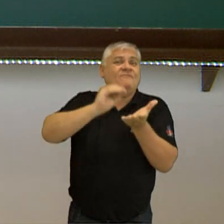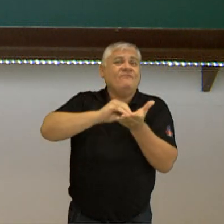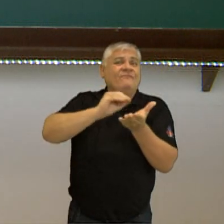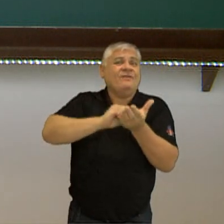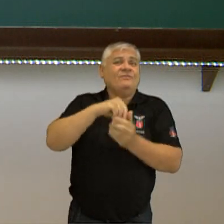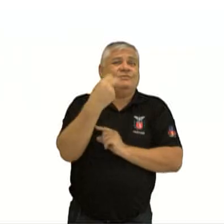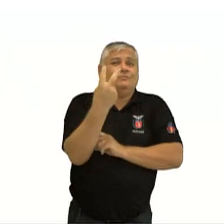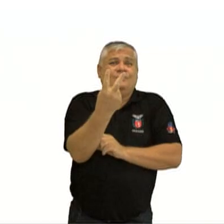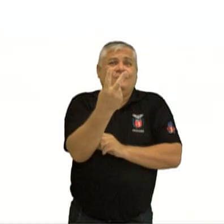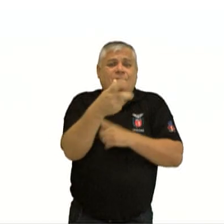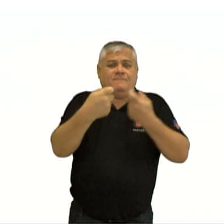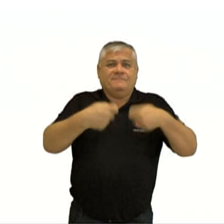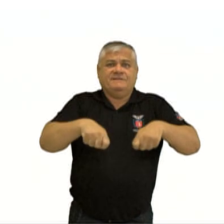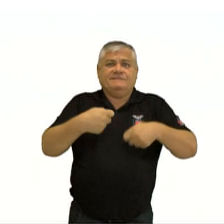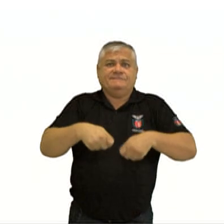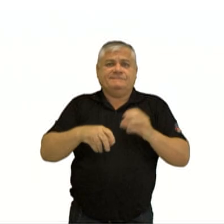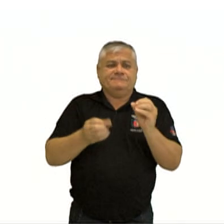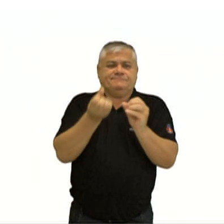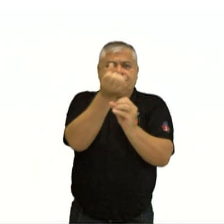O oxigênio